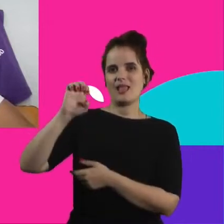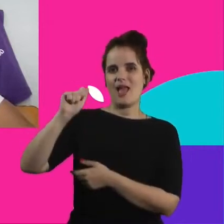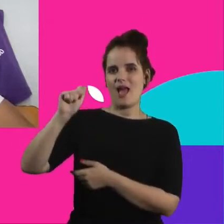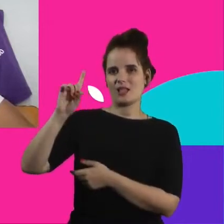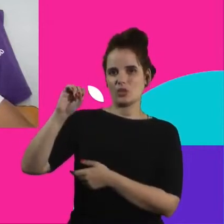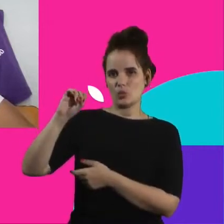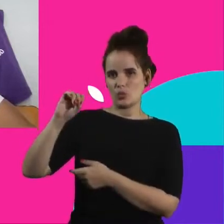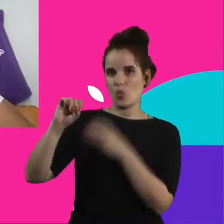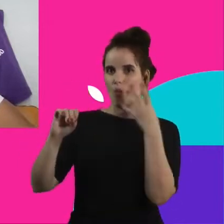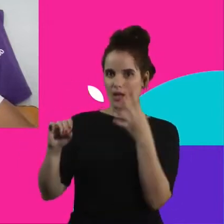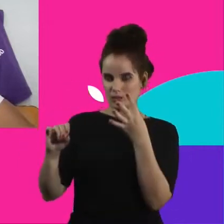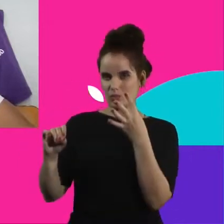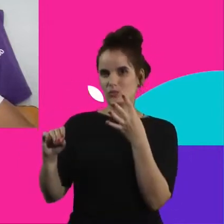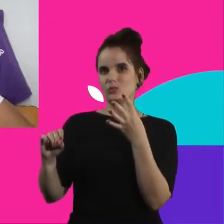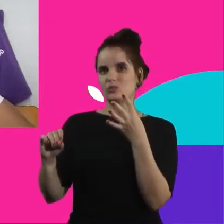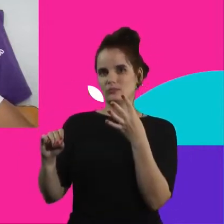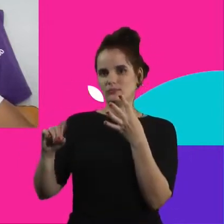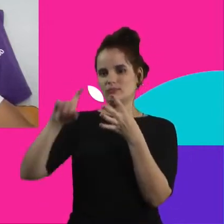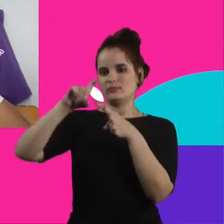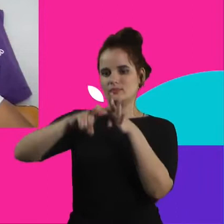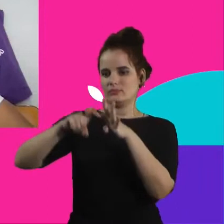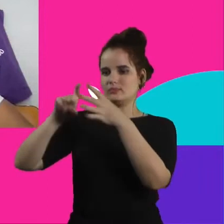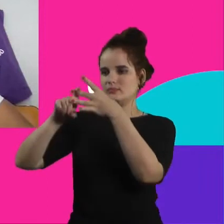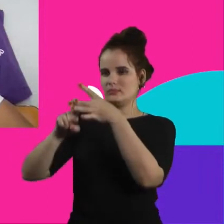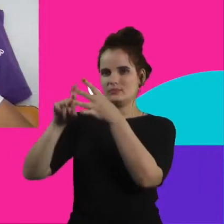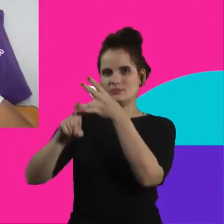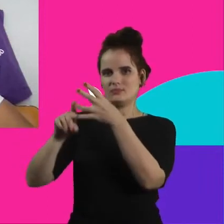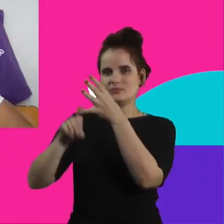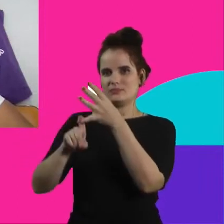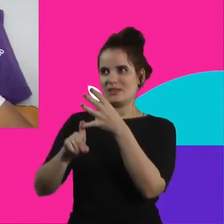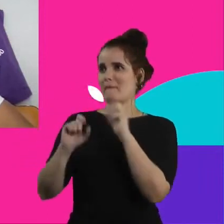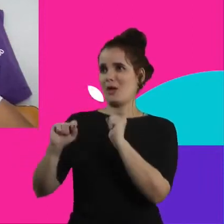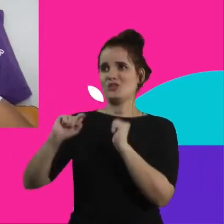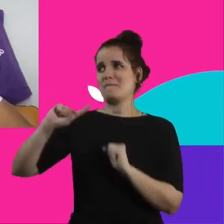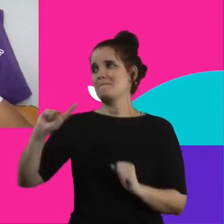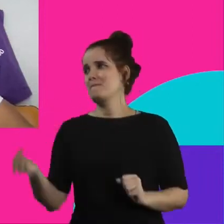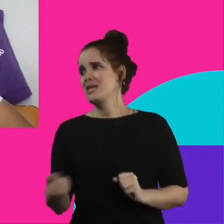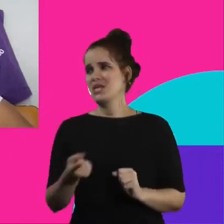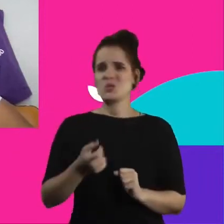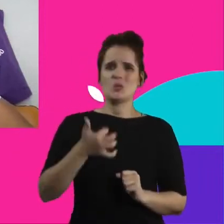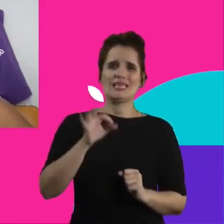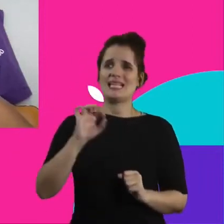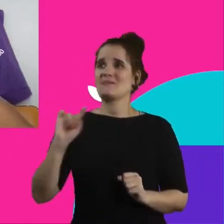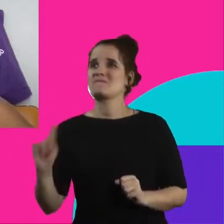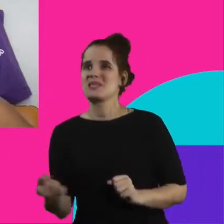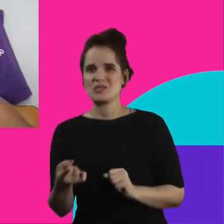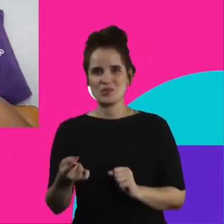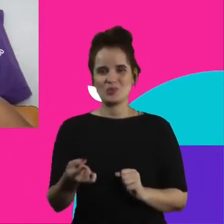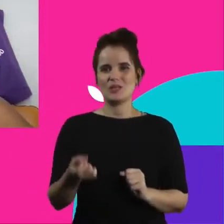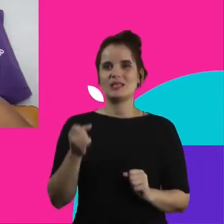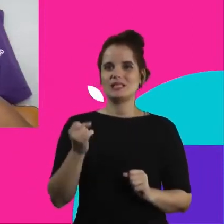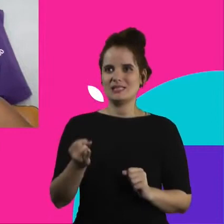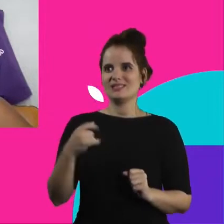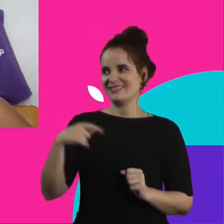que são 4, na verdade, mas pensem que podem ser mais de 1.000, 10.000 numa rede. Quanto mais